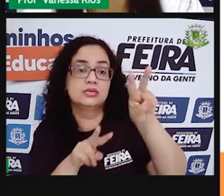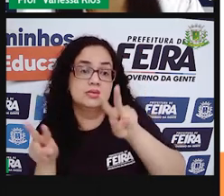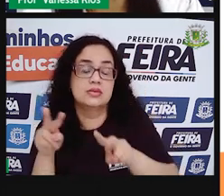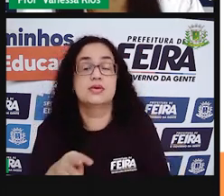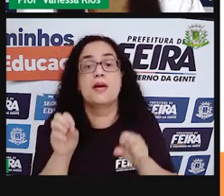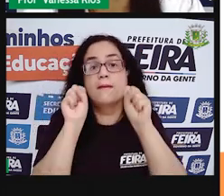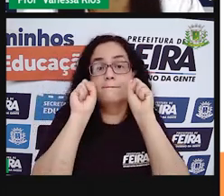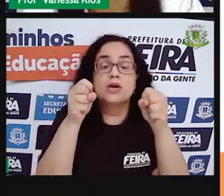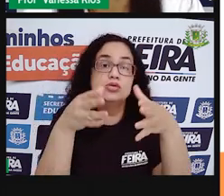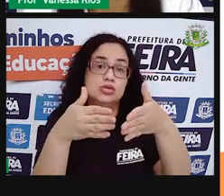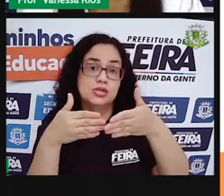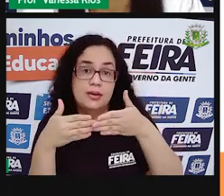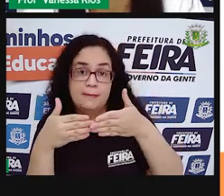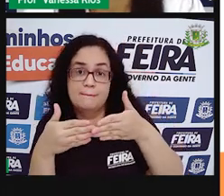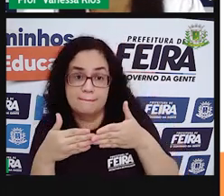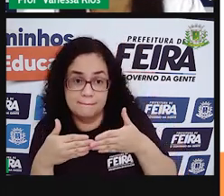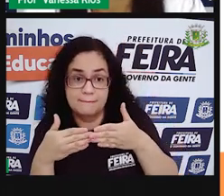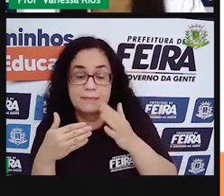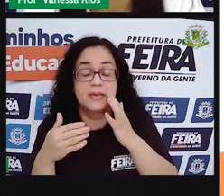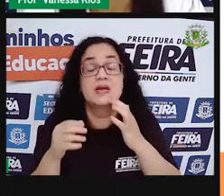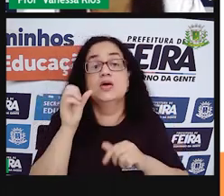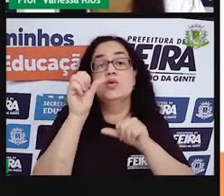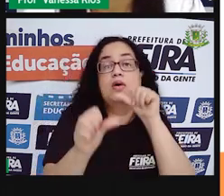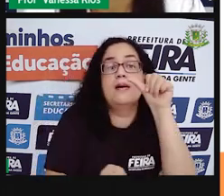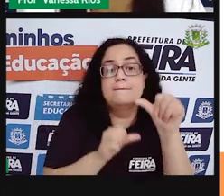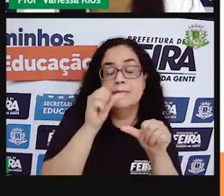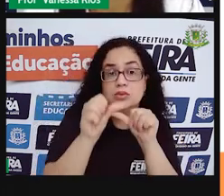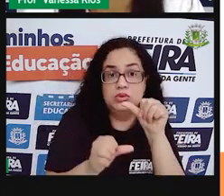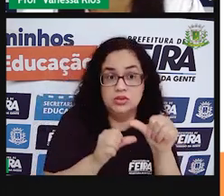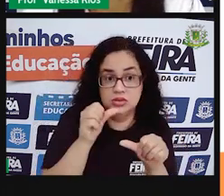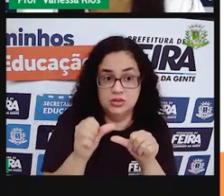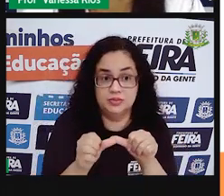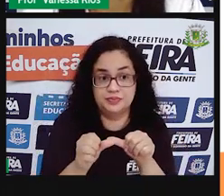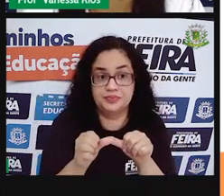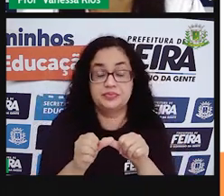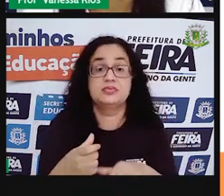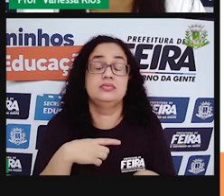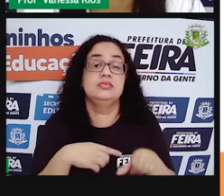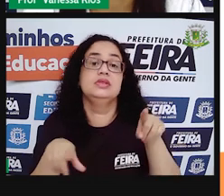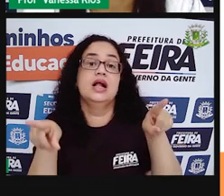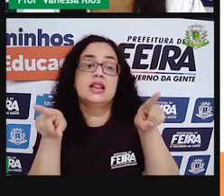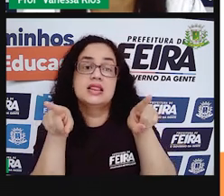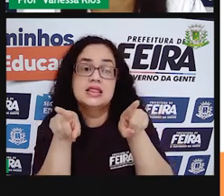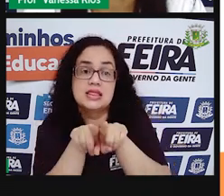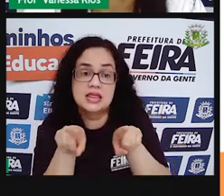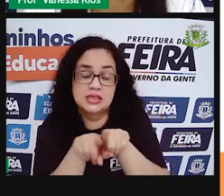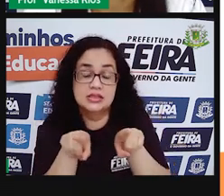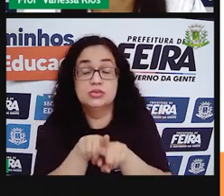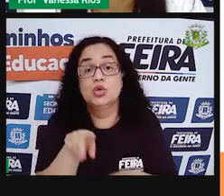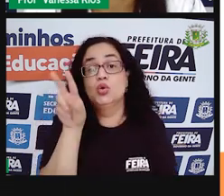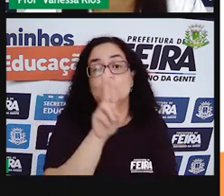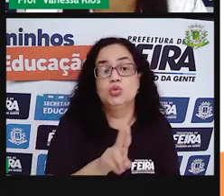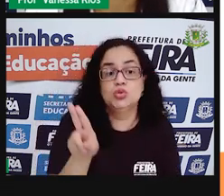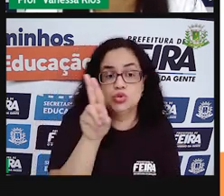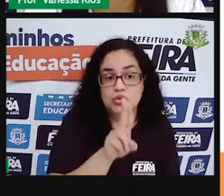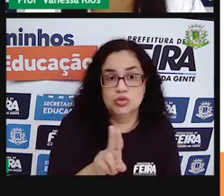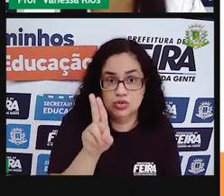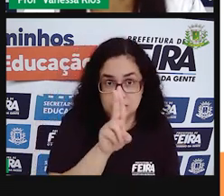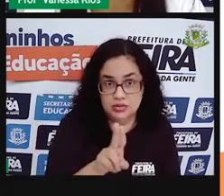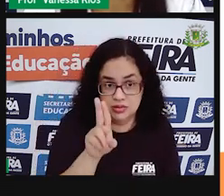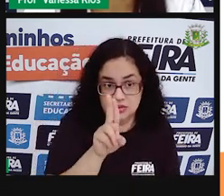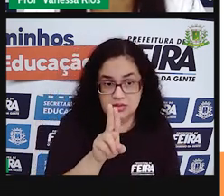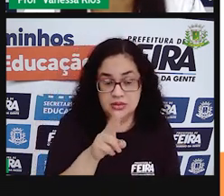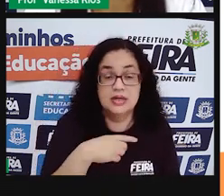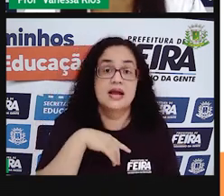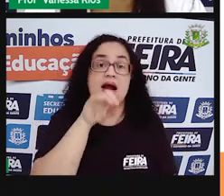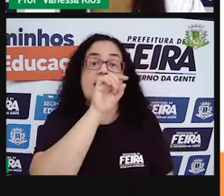pode medir, não é? São as mudanças, as transformações e também as utilidades, né? Que são dadas aí